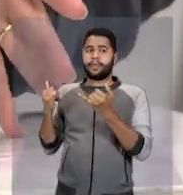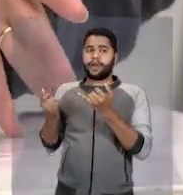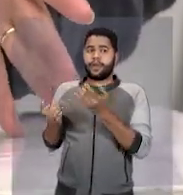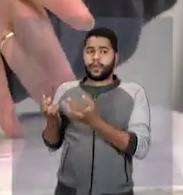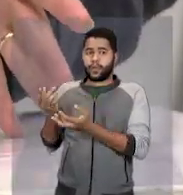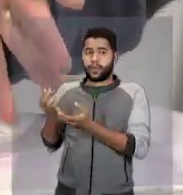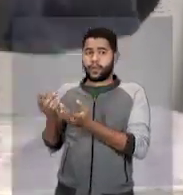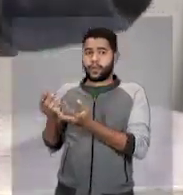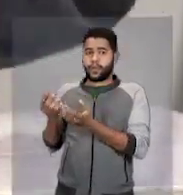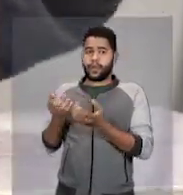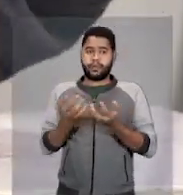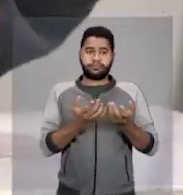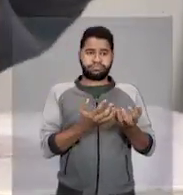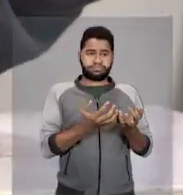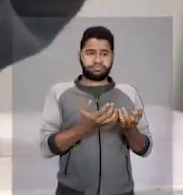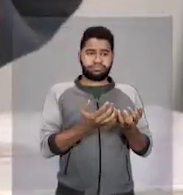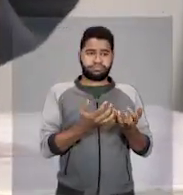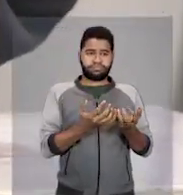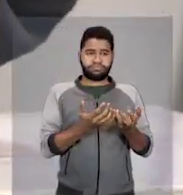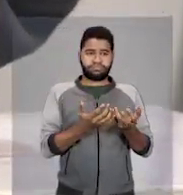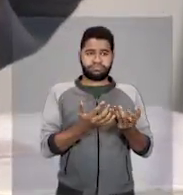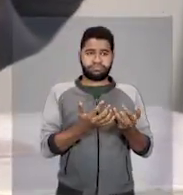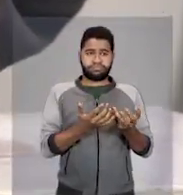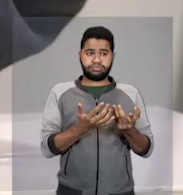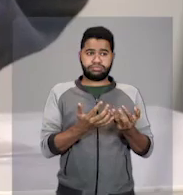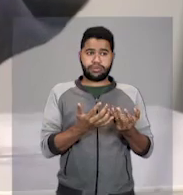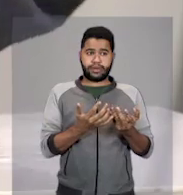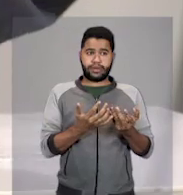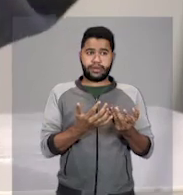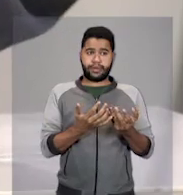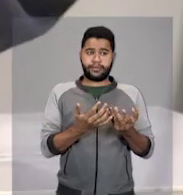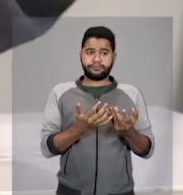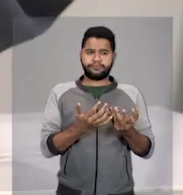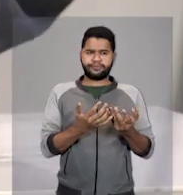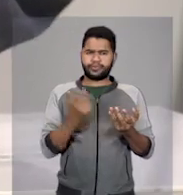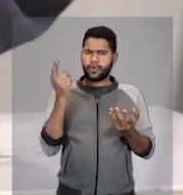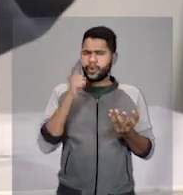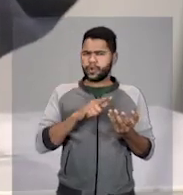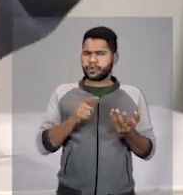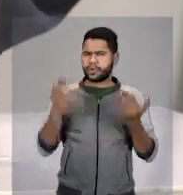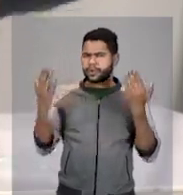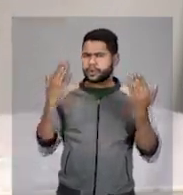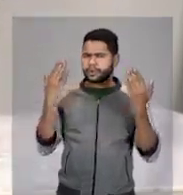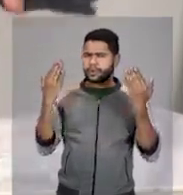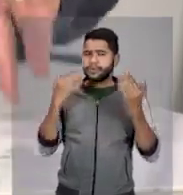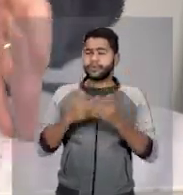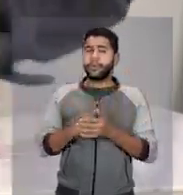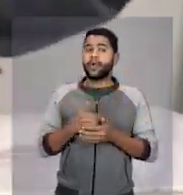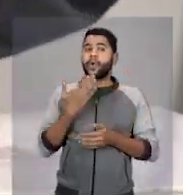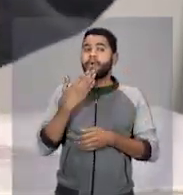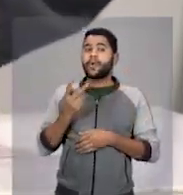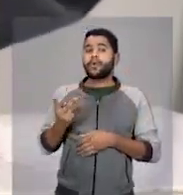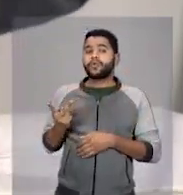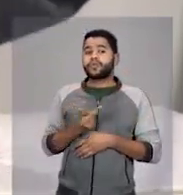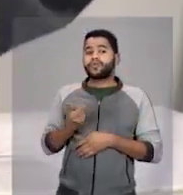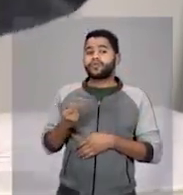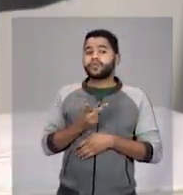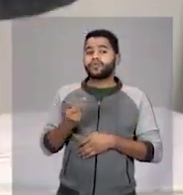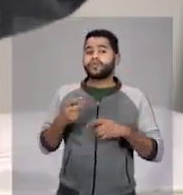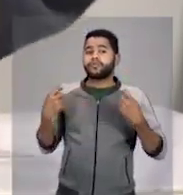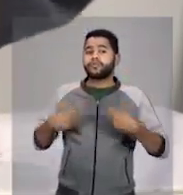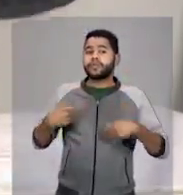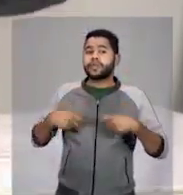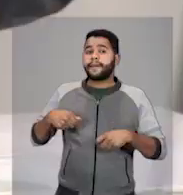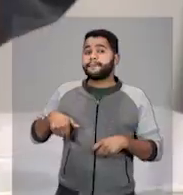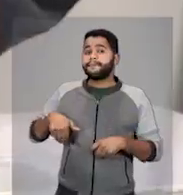o copo grande e para se aquecer o copo pequeno, você consegue comparar? Qual dos 2 copos vai precisar